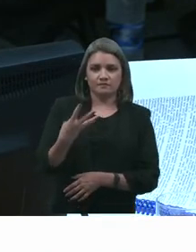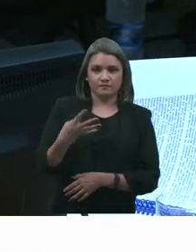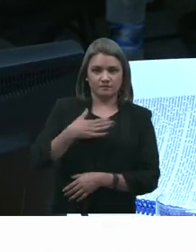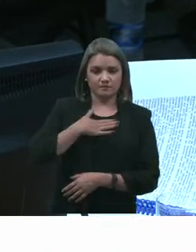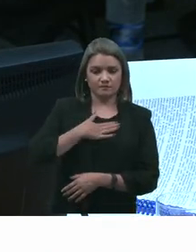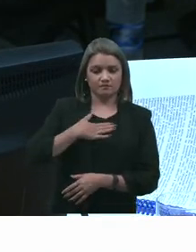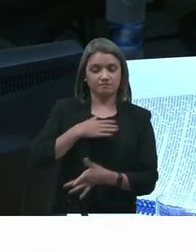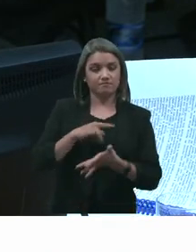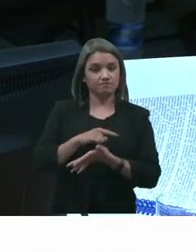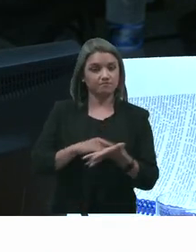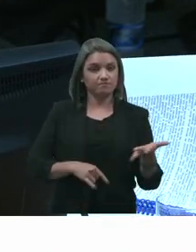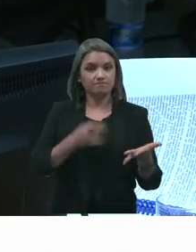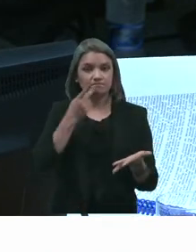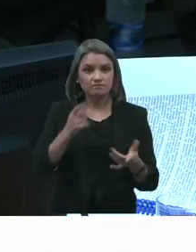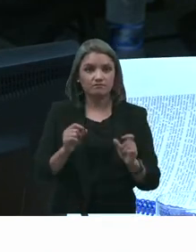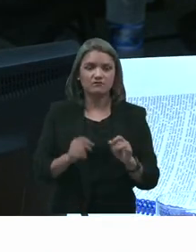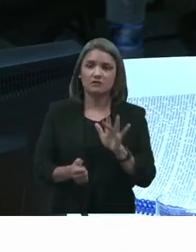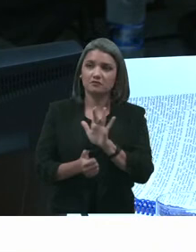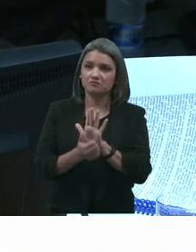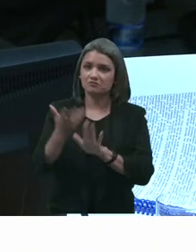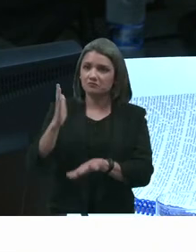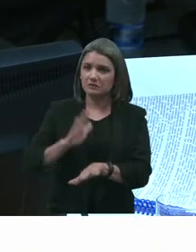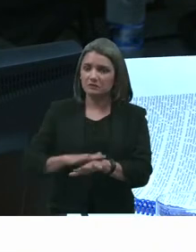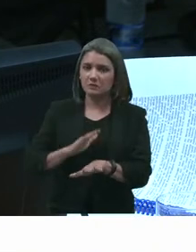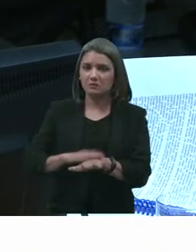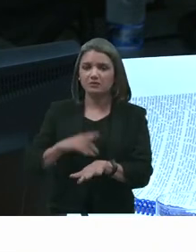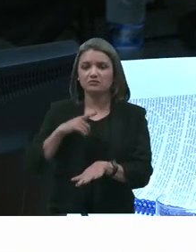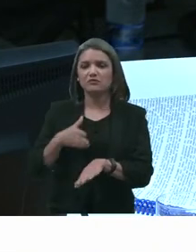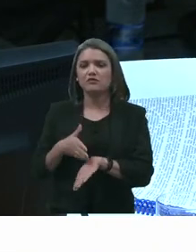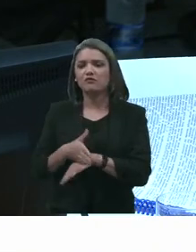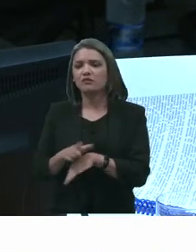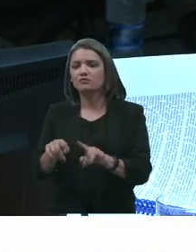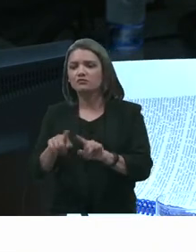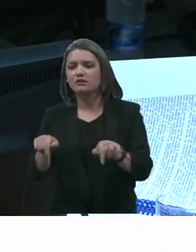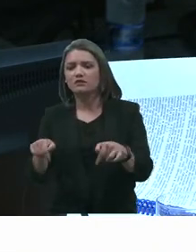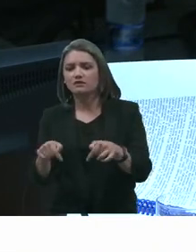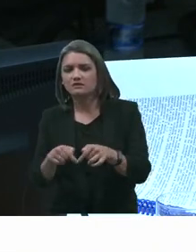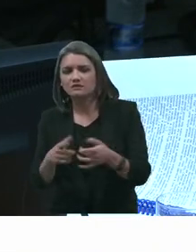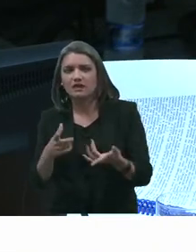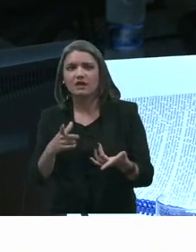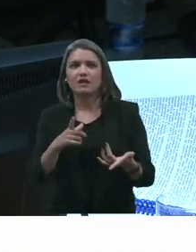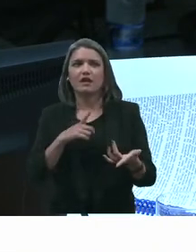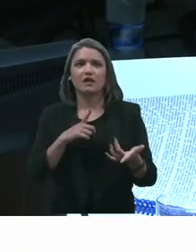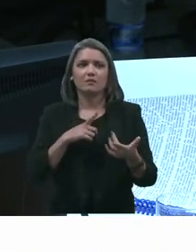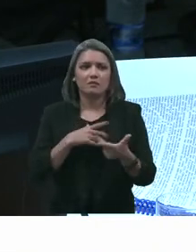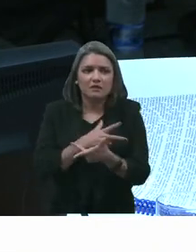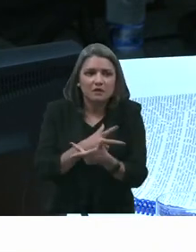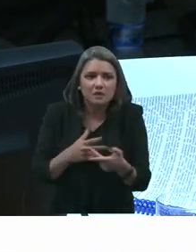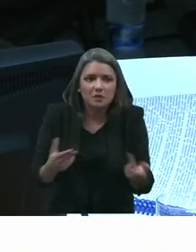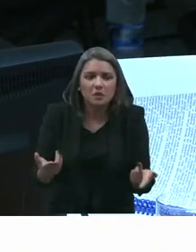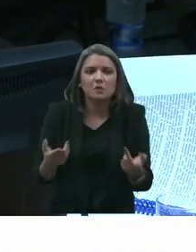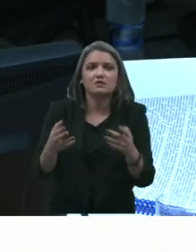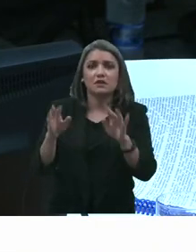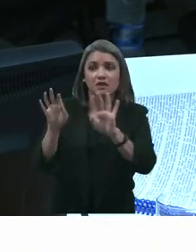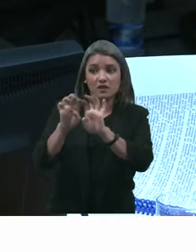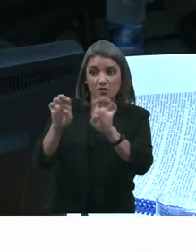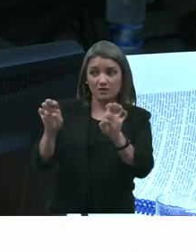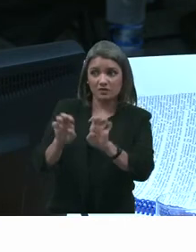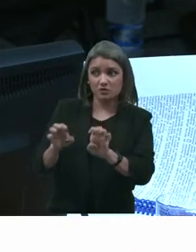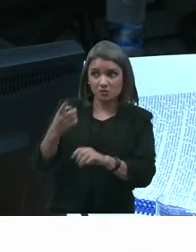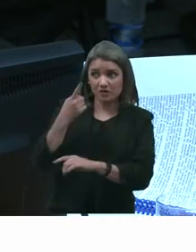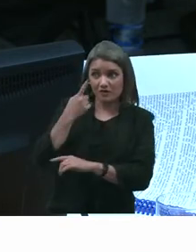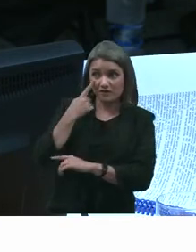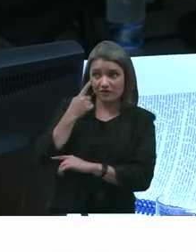documento, o agente informa que, durante inúmeras vezes que entrou no gabinete para despachar, dentre outras esculturas suas